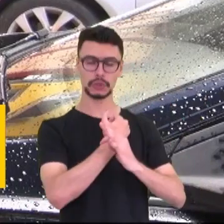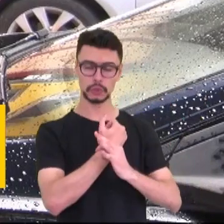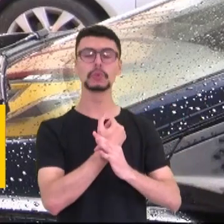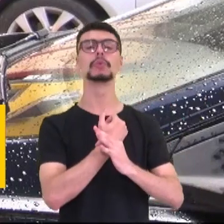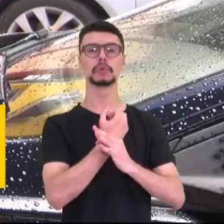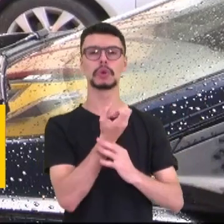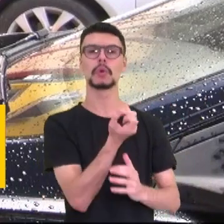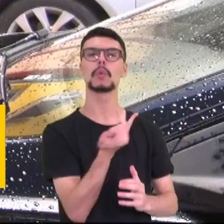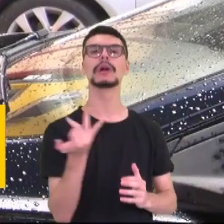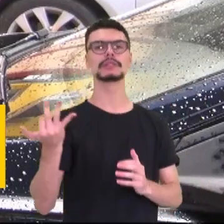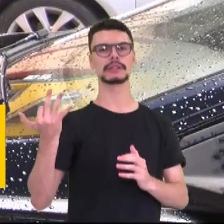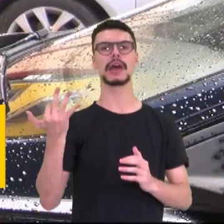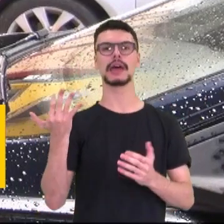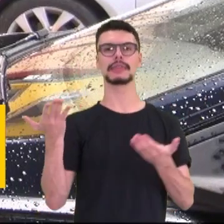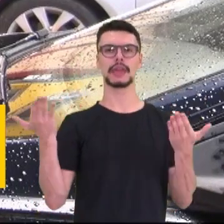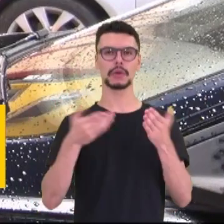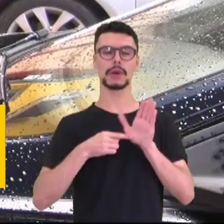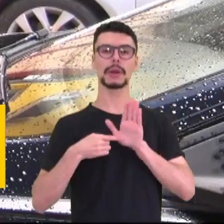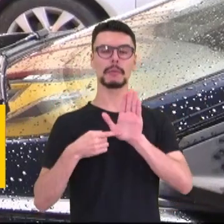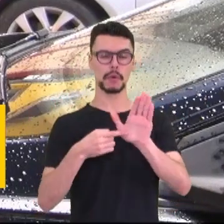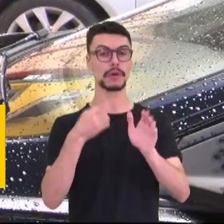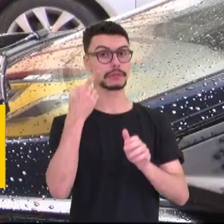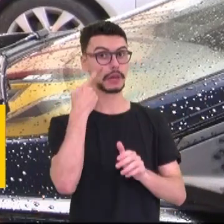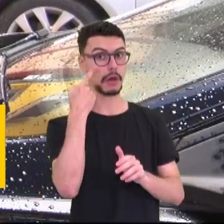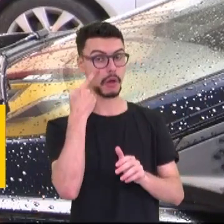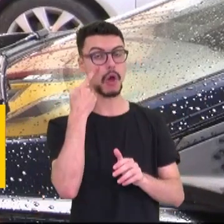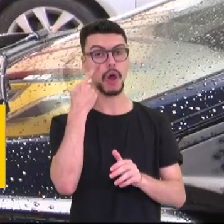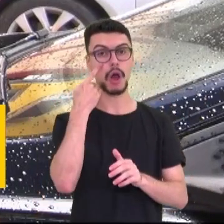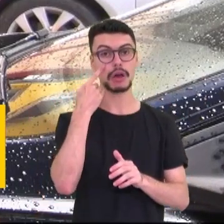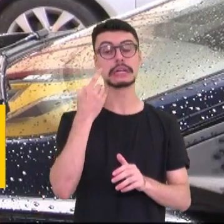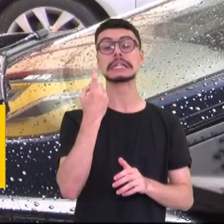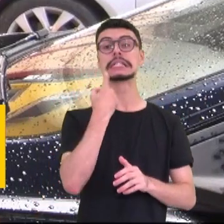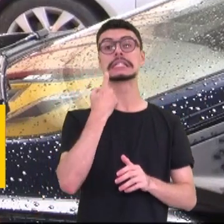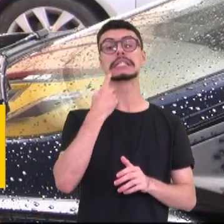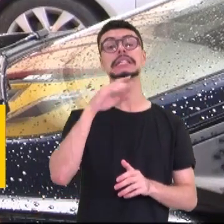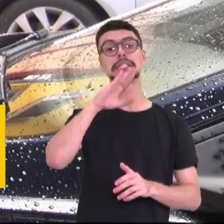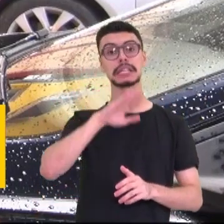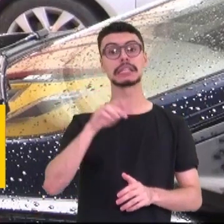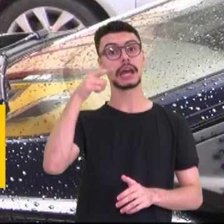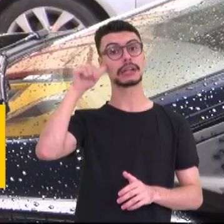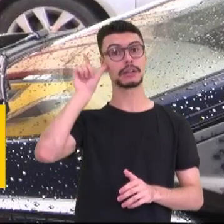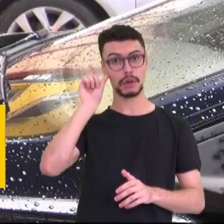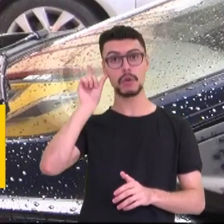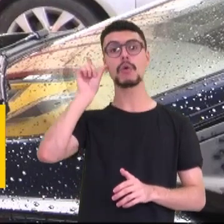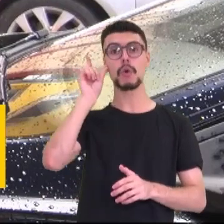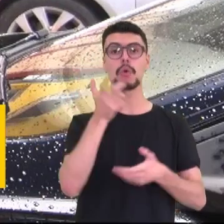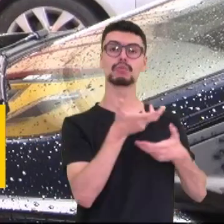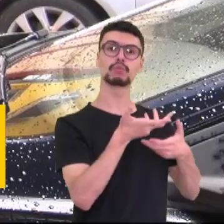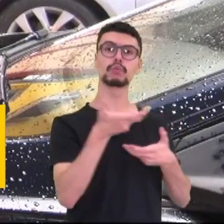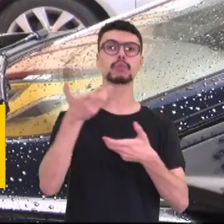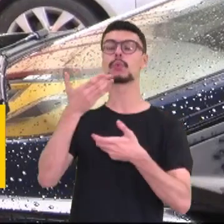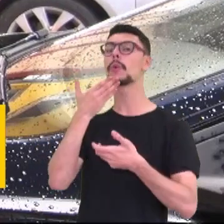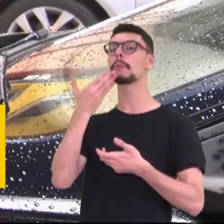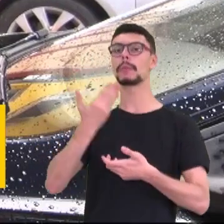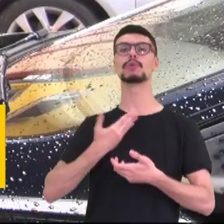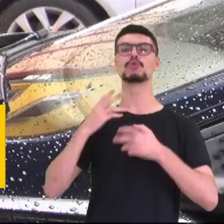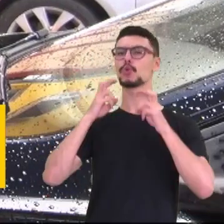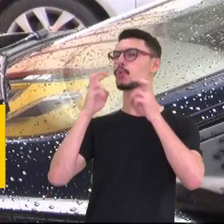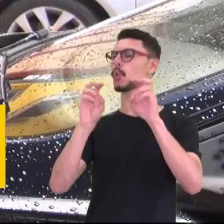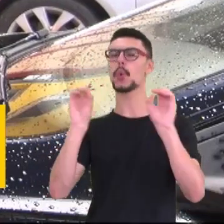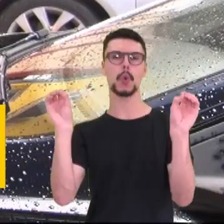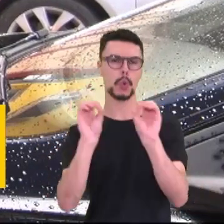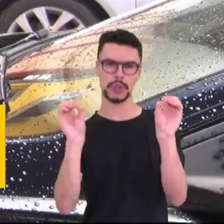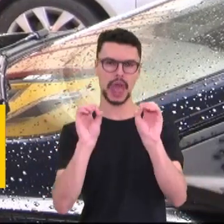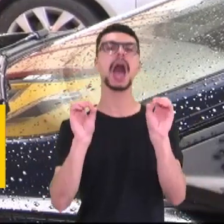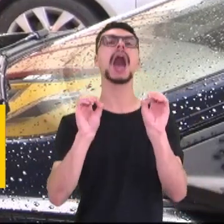aqui agora, a gente traz para vocês. Veja, até a tarde dessa sexta-feira, o Corpo de Bombeiros não recebeu novos acionamentos em virtude das chuvas.